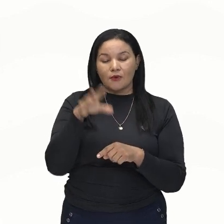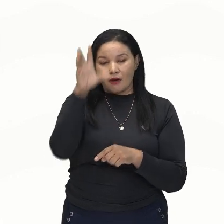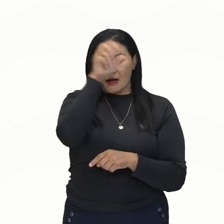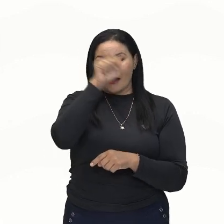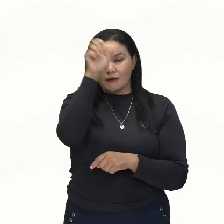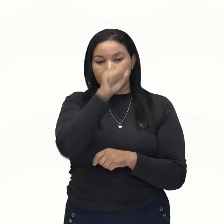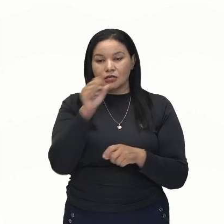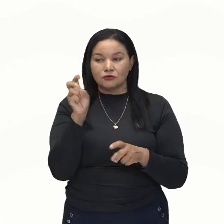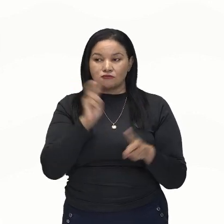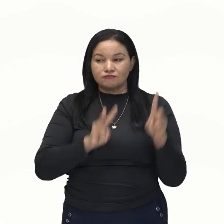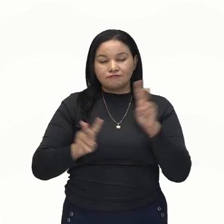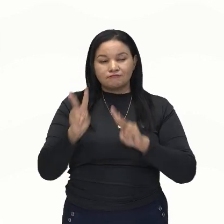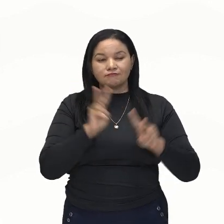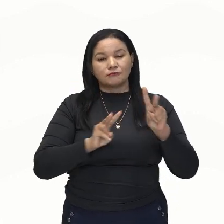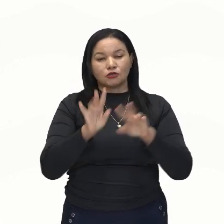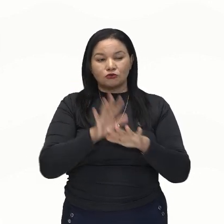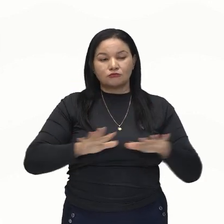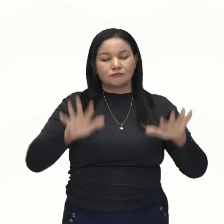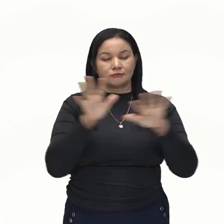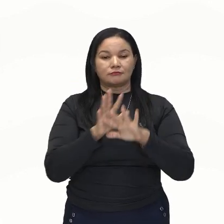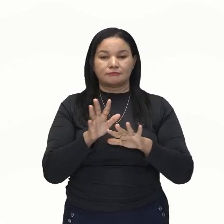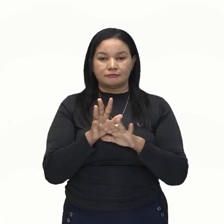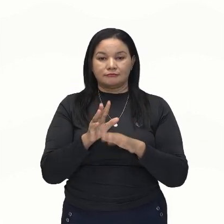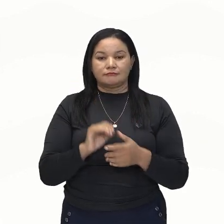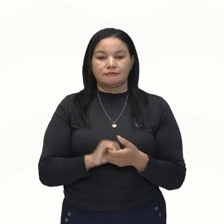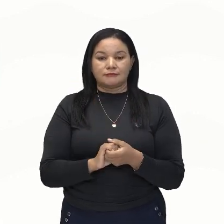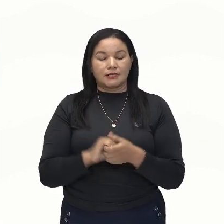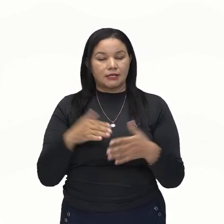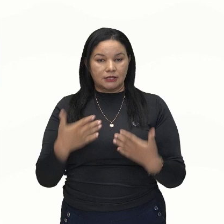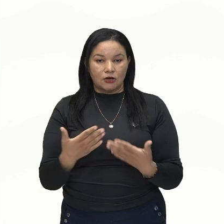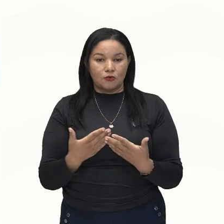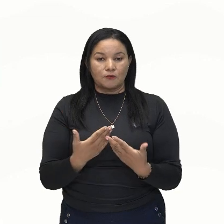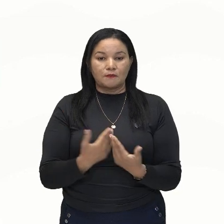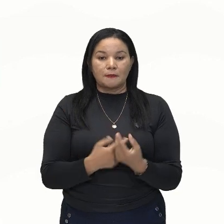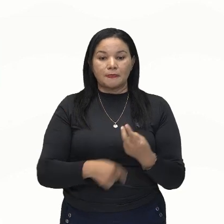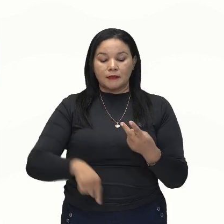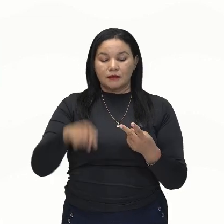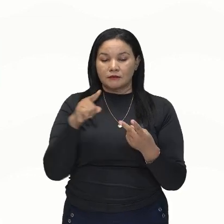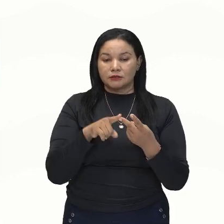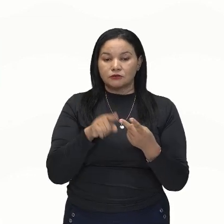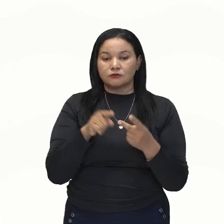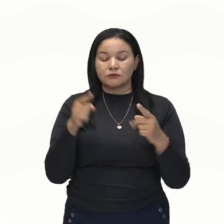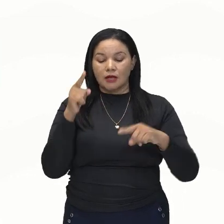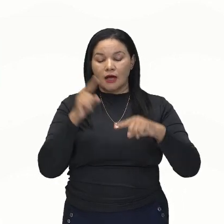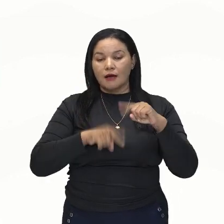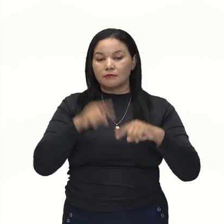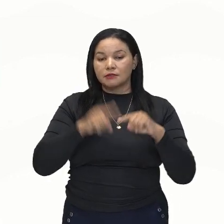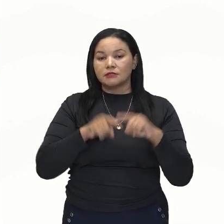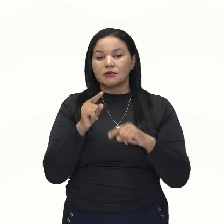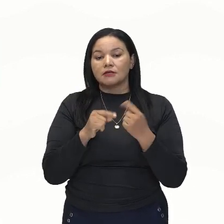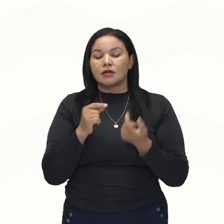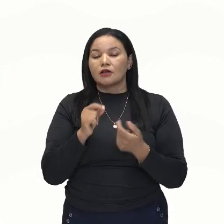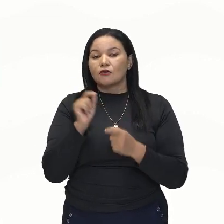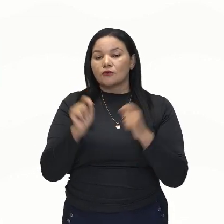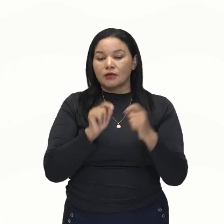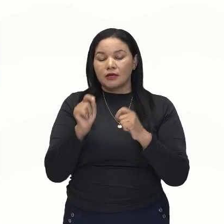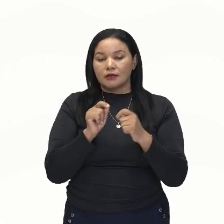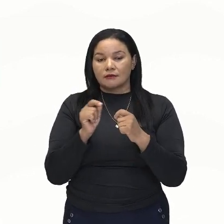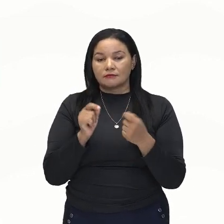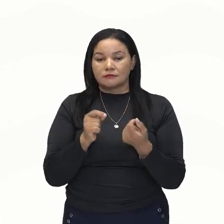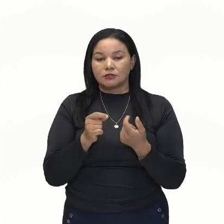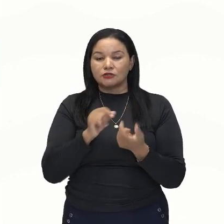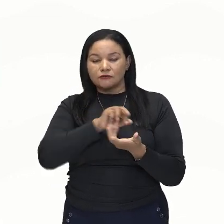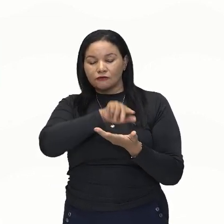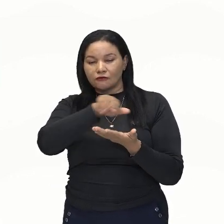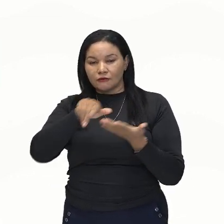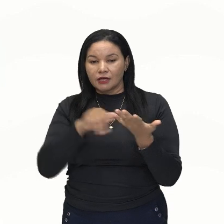meu redor. Então, quando falamos desses bens imateriais, podemos considerar que são as diversas maneiras